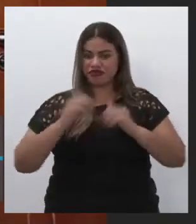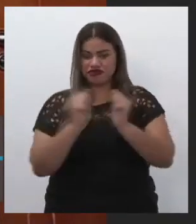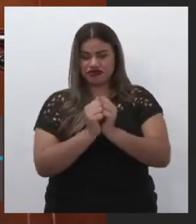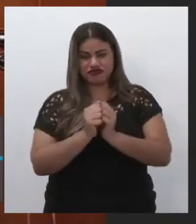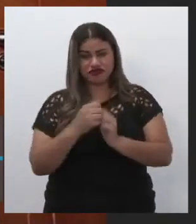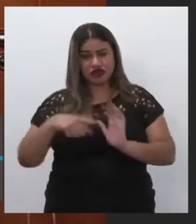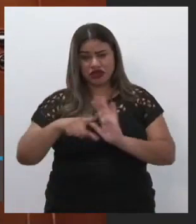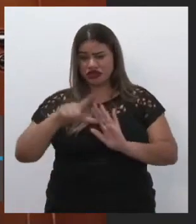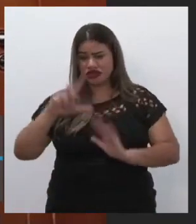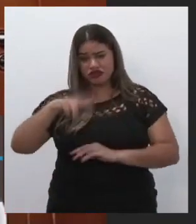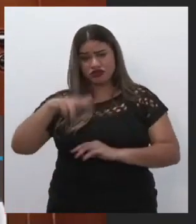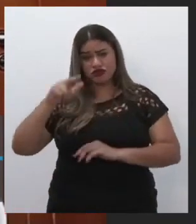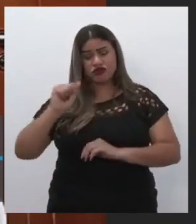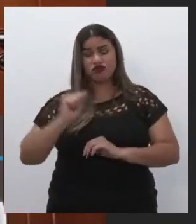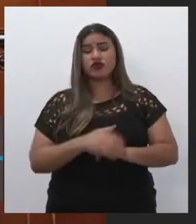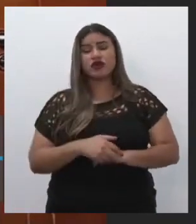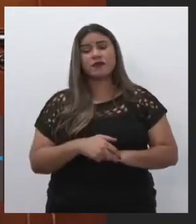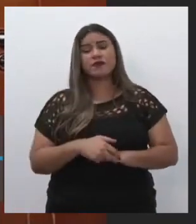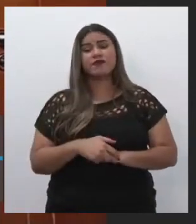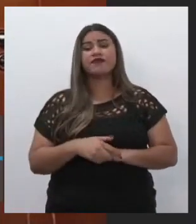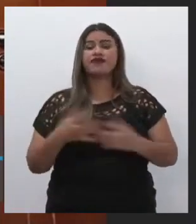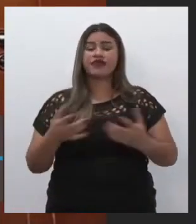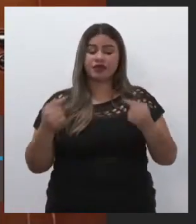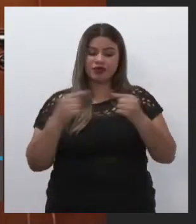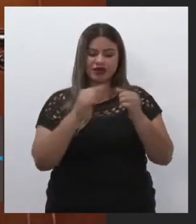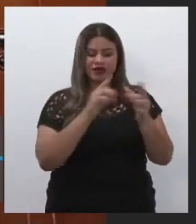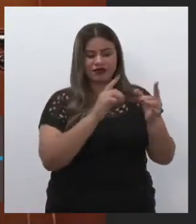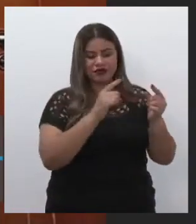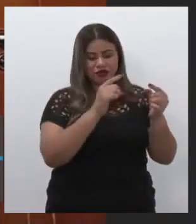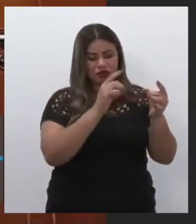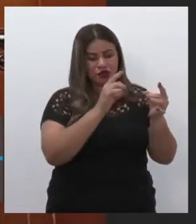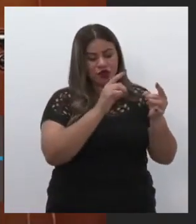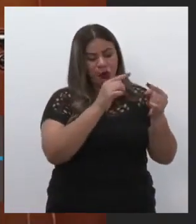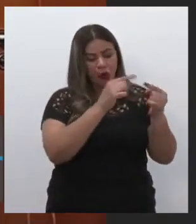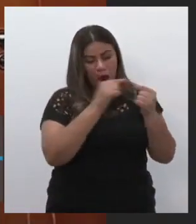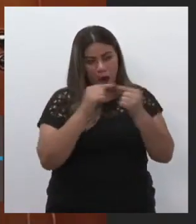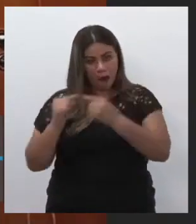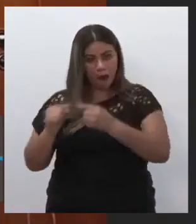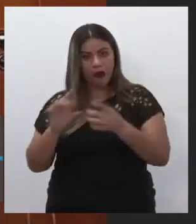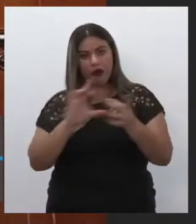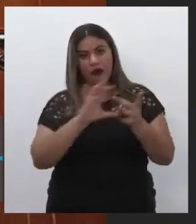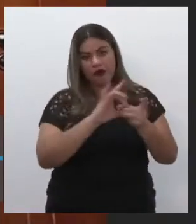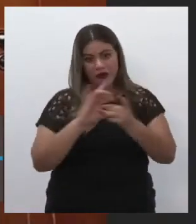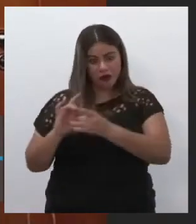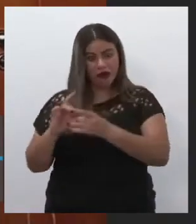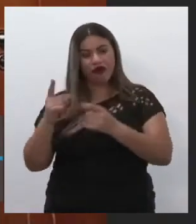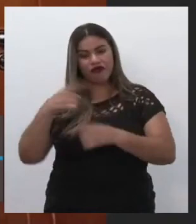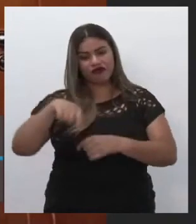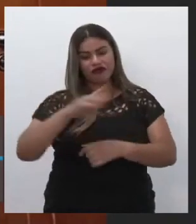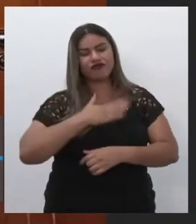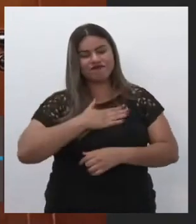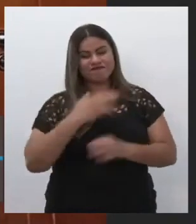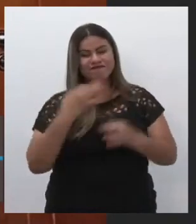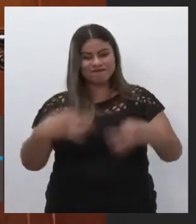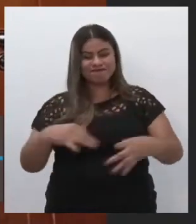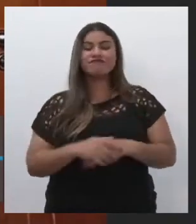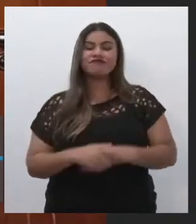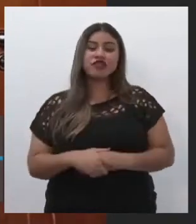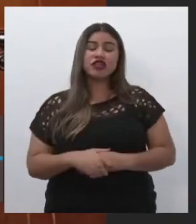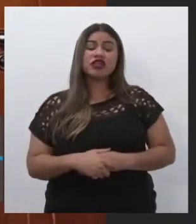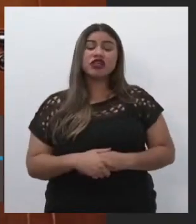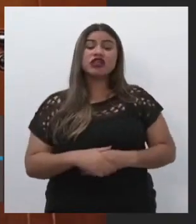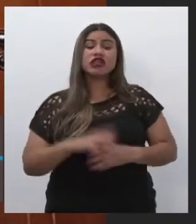nunca tivemos trazido. Então é mais para alinhar mesmo, para ver se vocês estão curtindo, estão gostando e estão cada vez mais. E aí, pessoal,